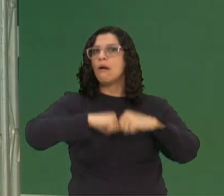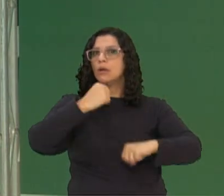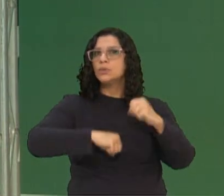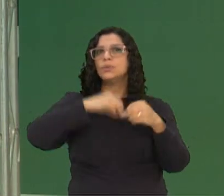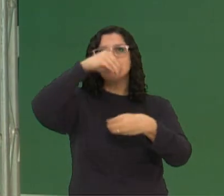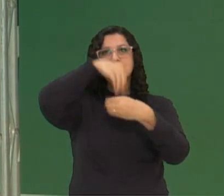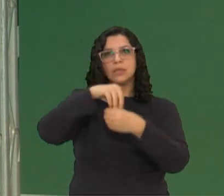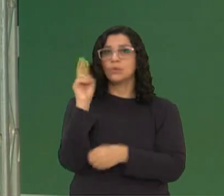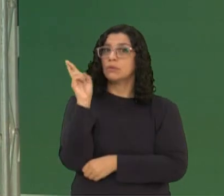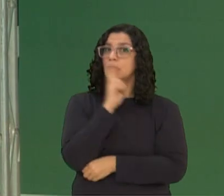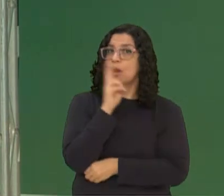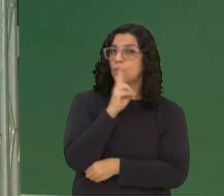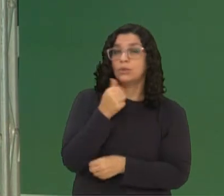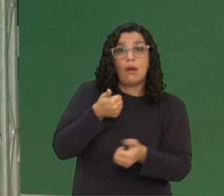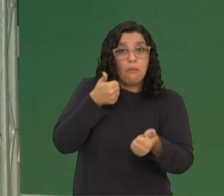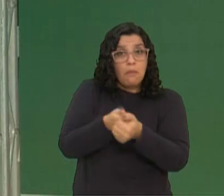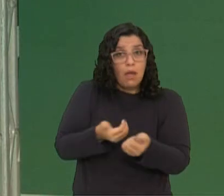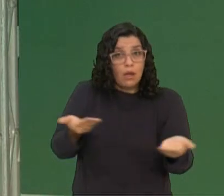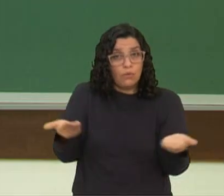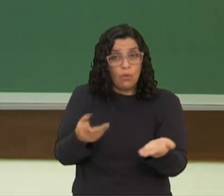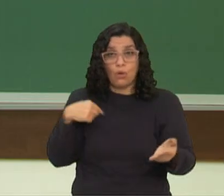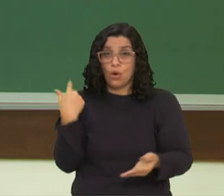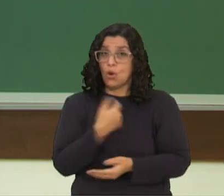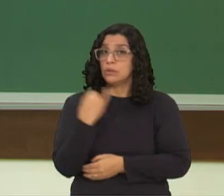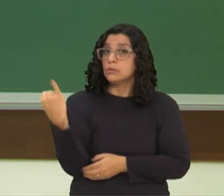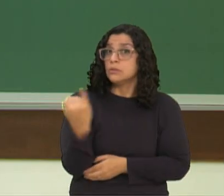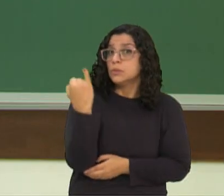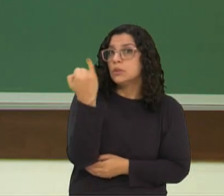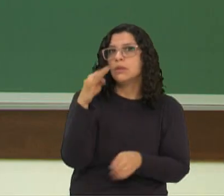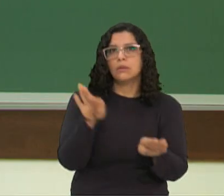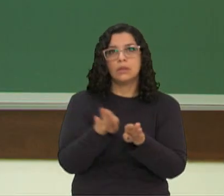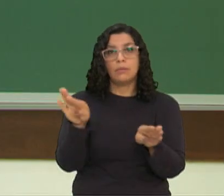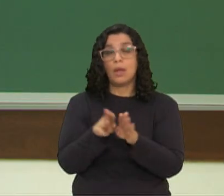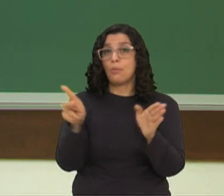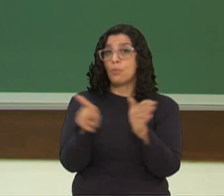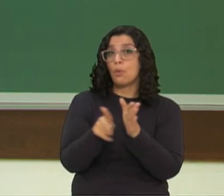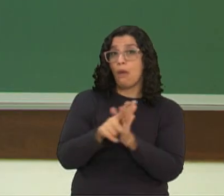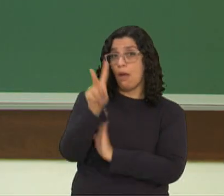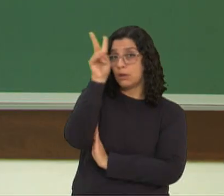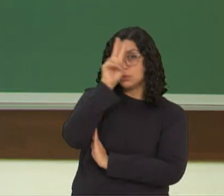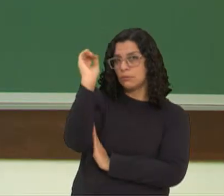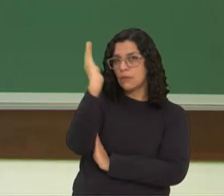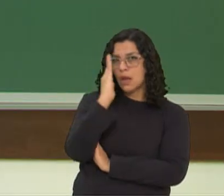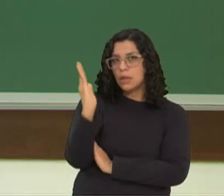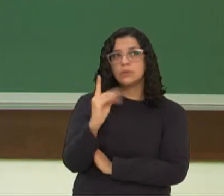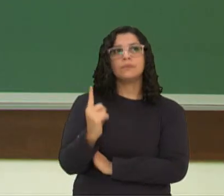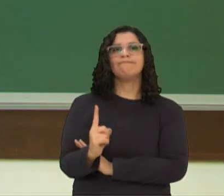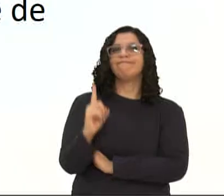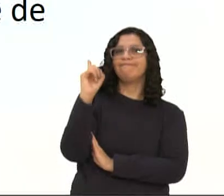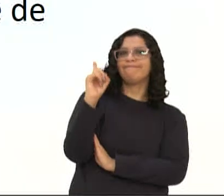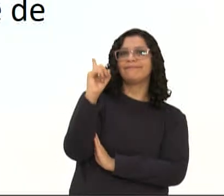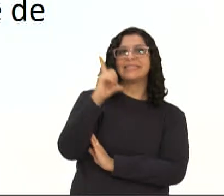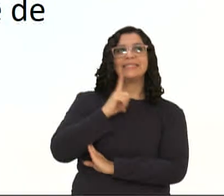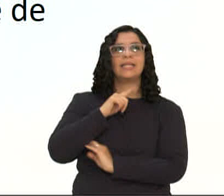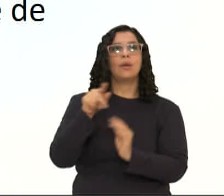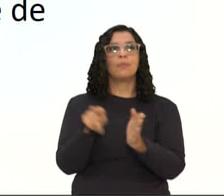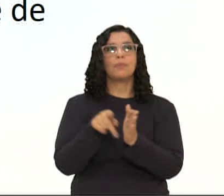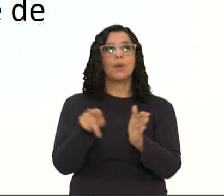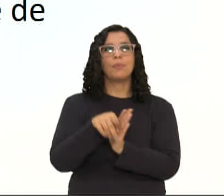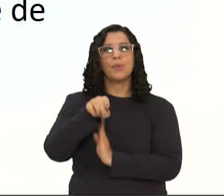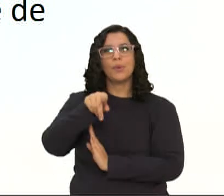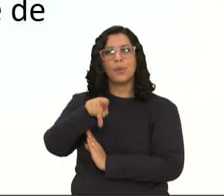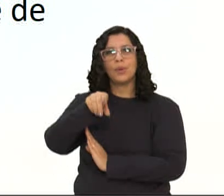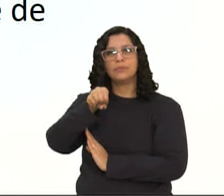mais próximo da gente e importantíssimo para a história brasileira, nós temos o Marquês de